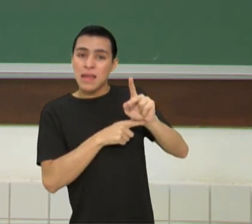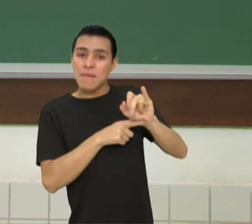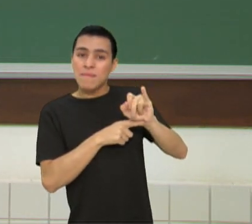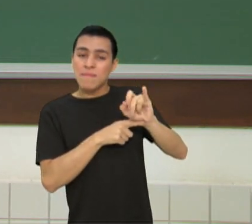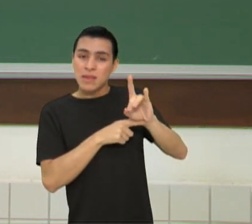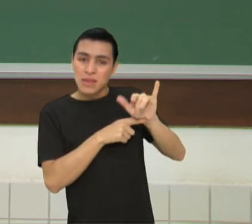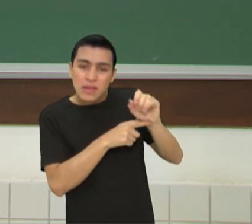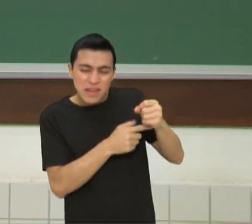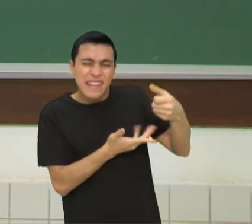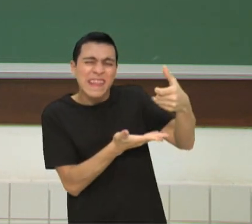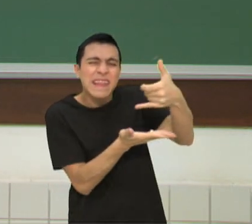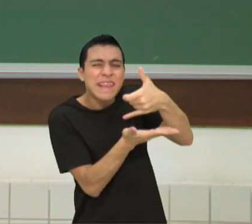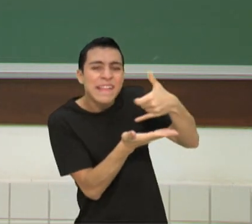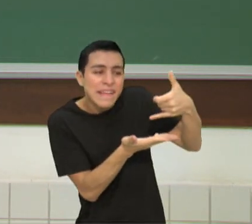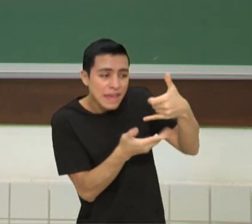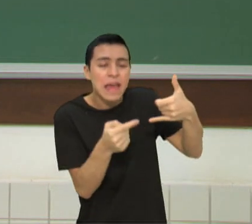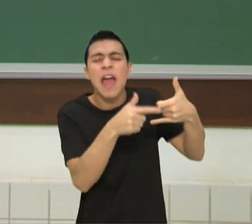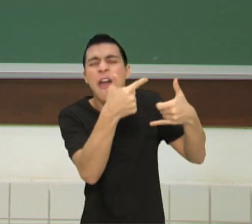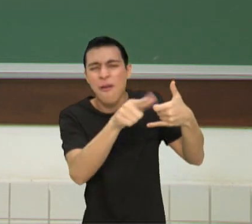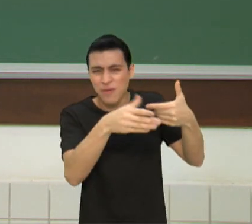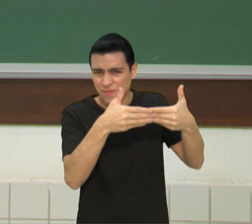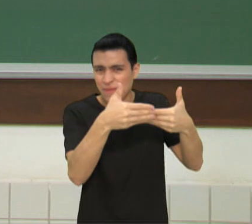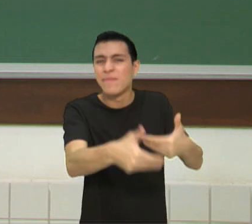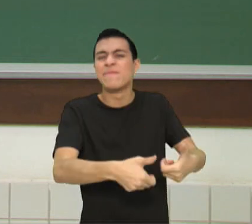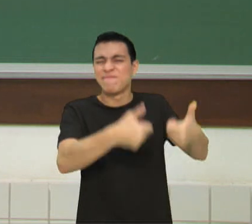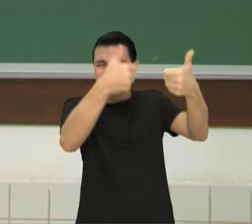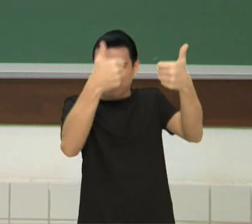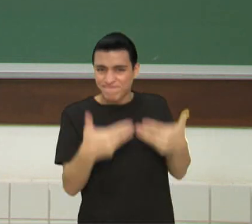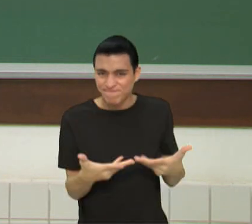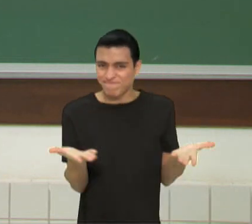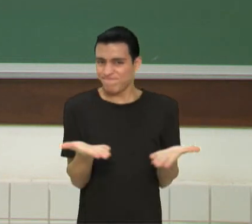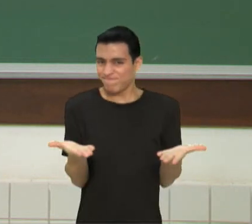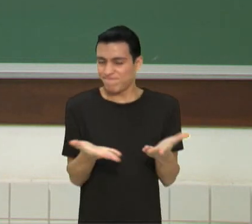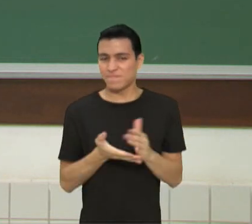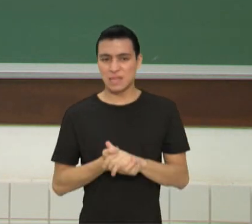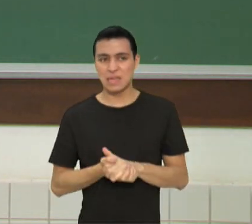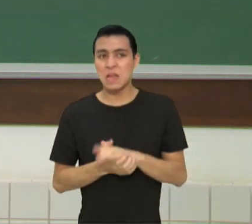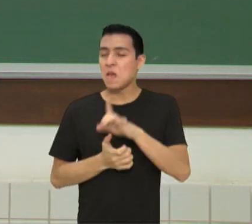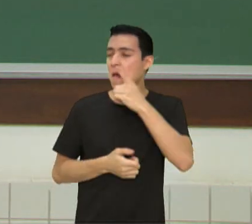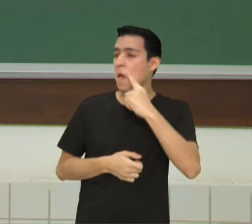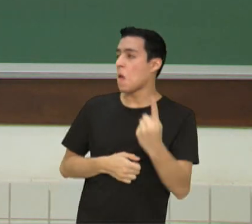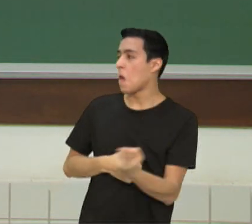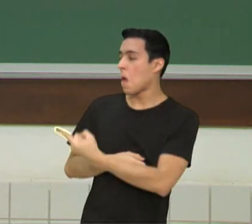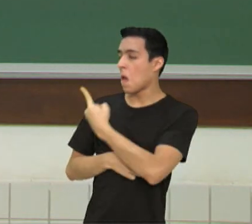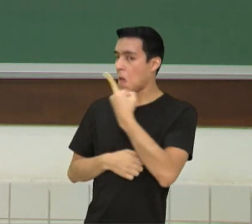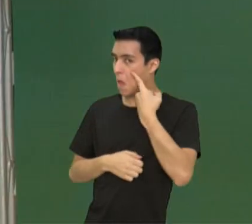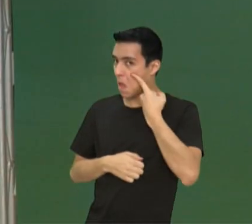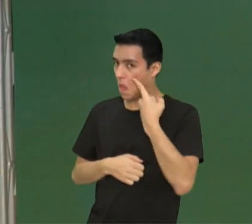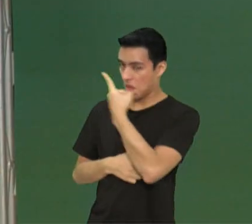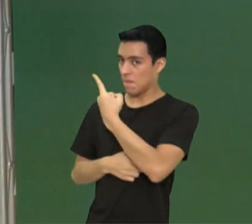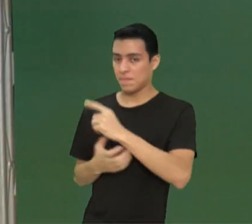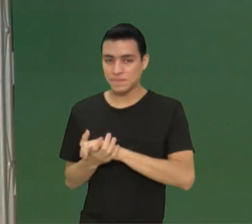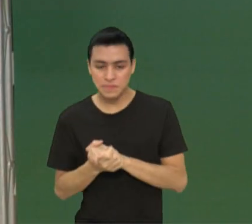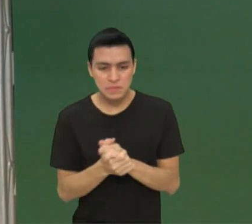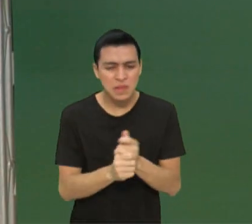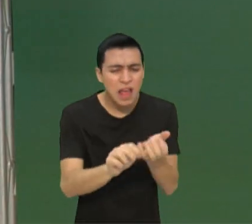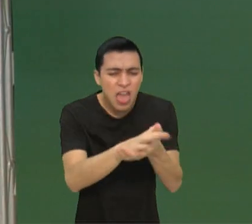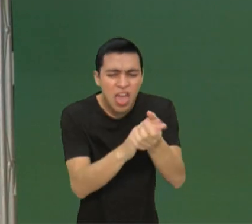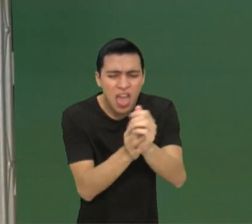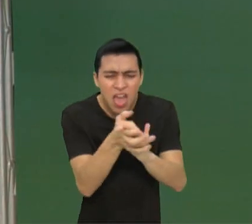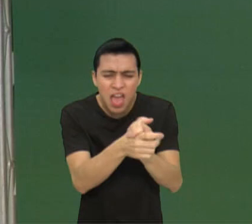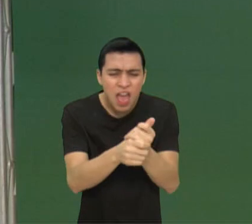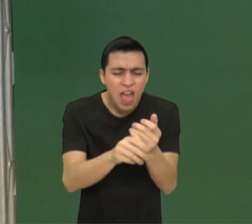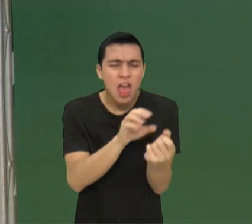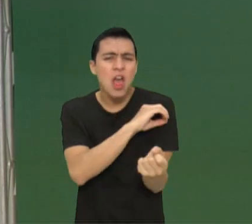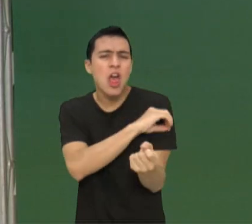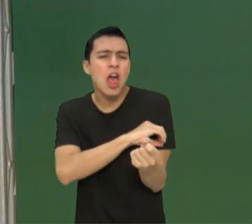fenômeno energético que nós vamos chegar lá agora. Chega aqui comigo. Lavar as mãos só com água e sabão já mata